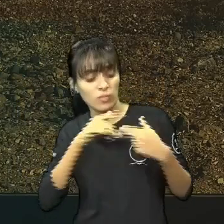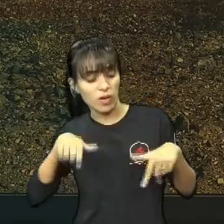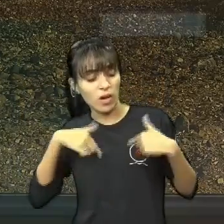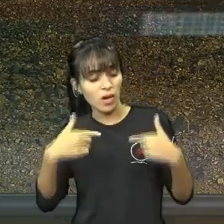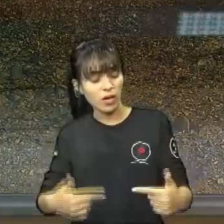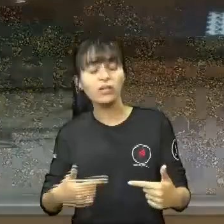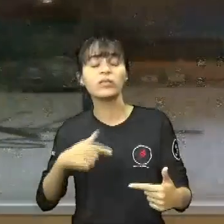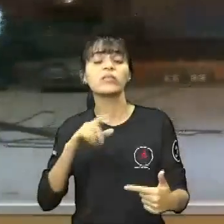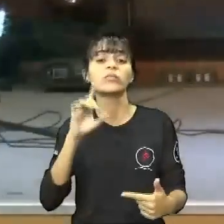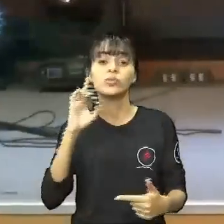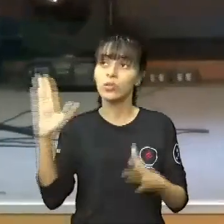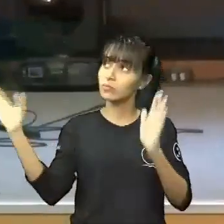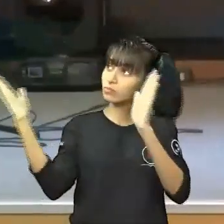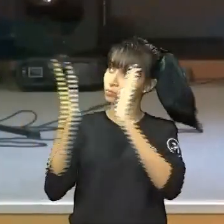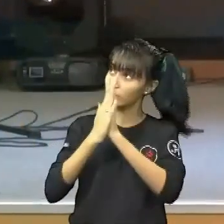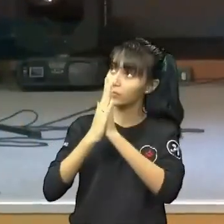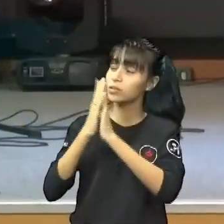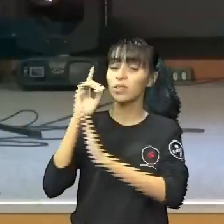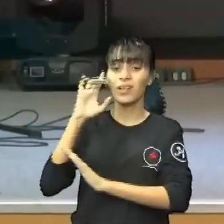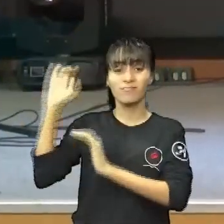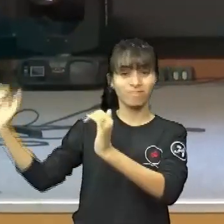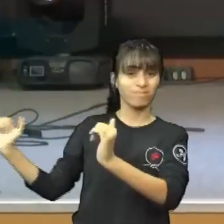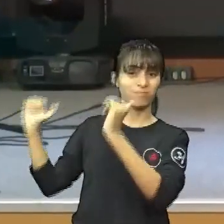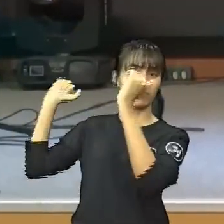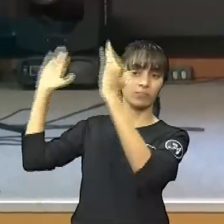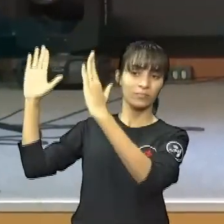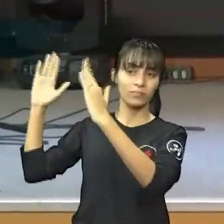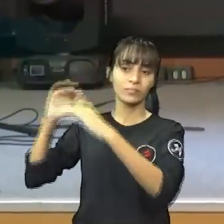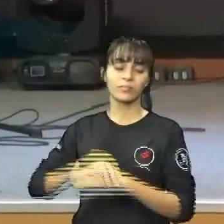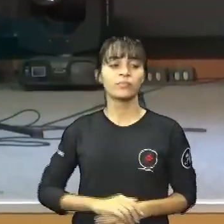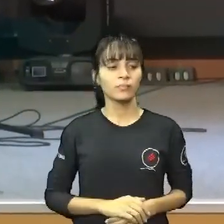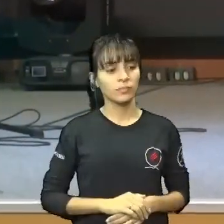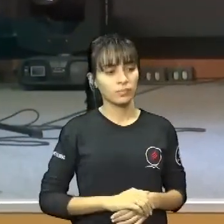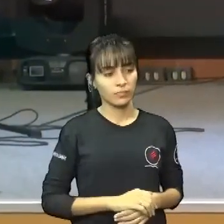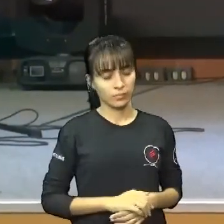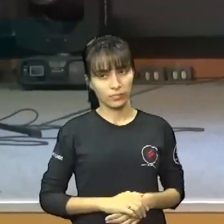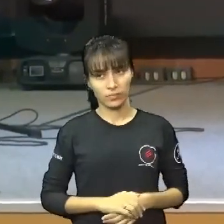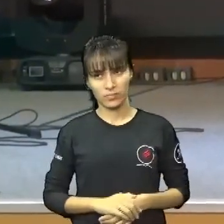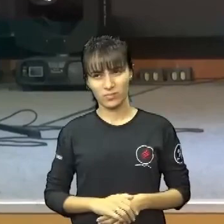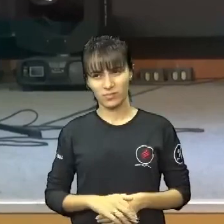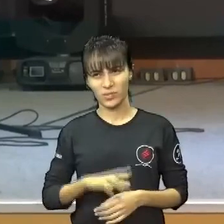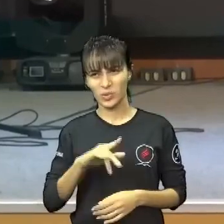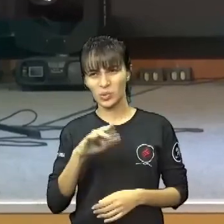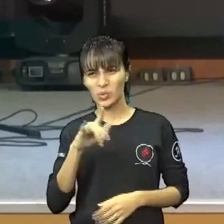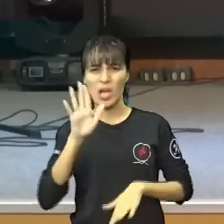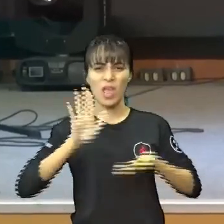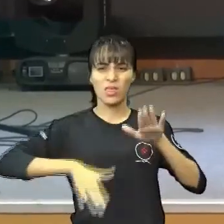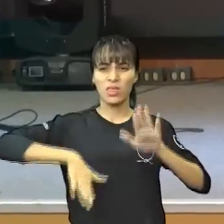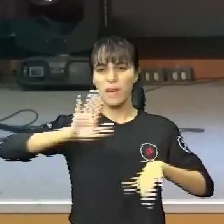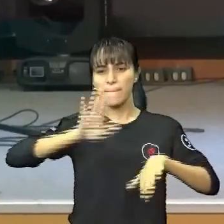atos e você só dá conta a quem é superior a você não é tudo relativizado não há um Deus